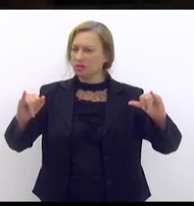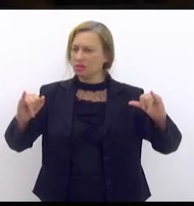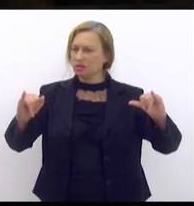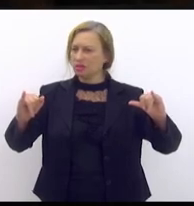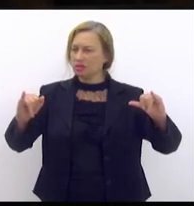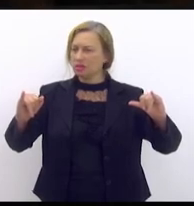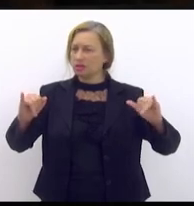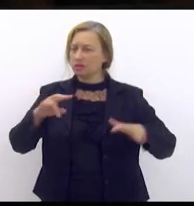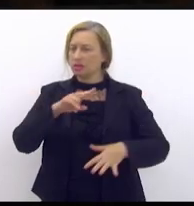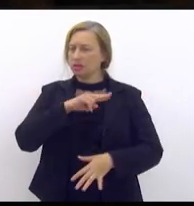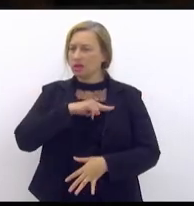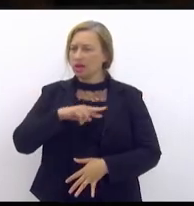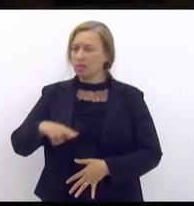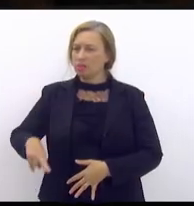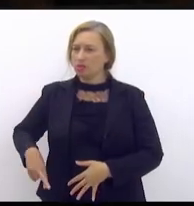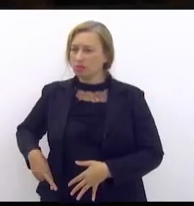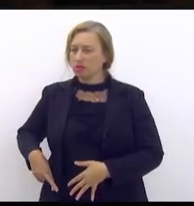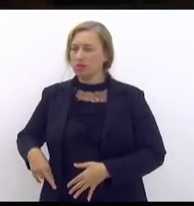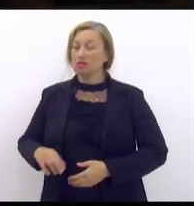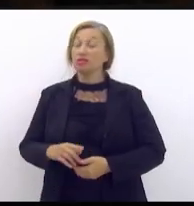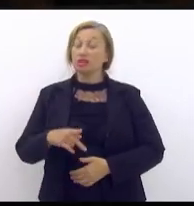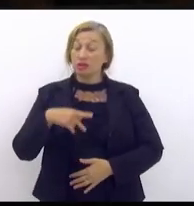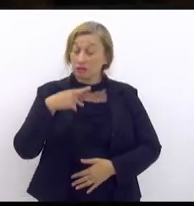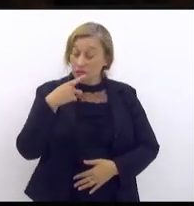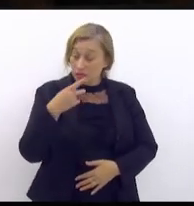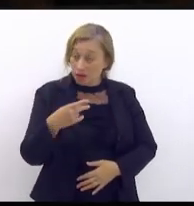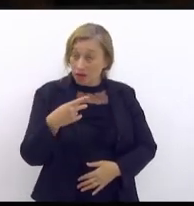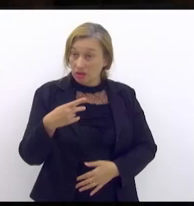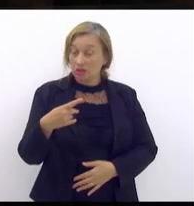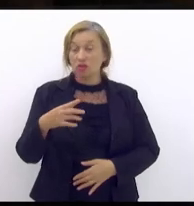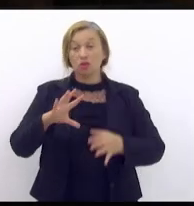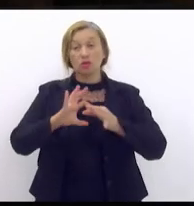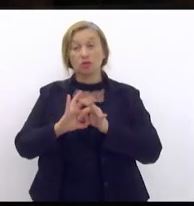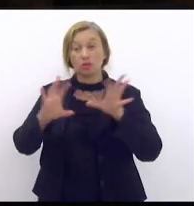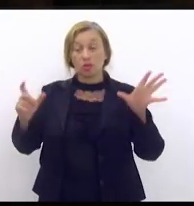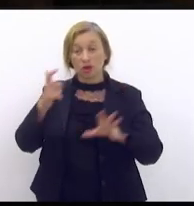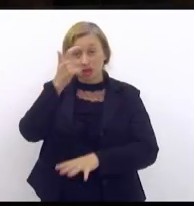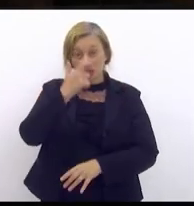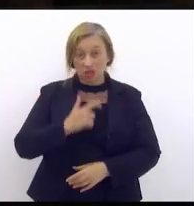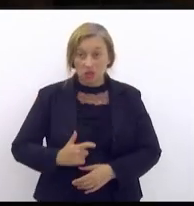E disse e reafirmo que sou um democrata